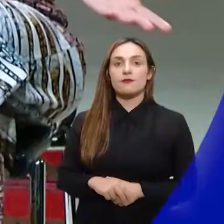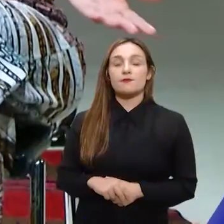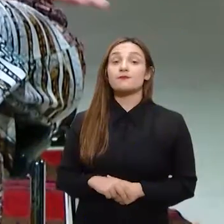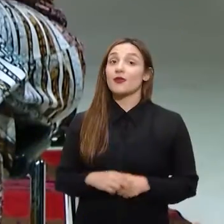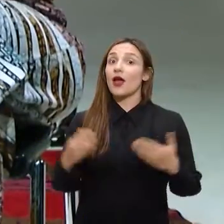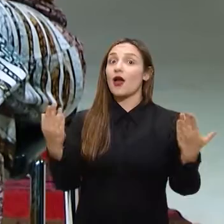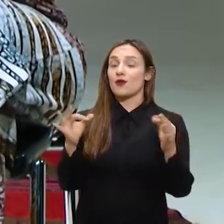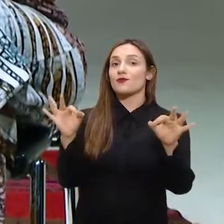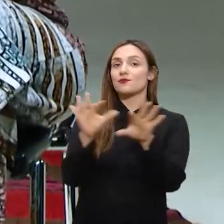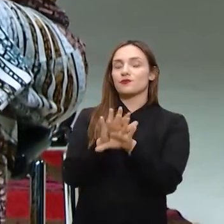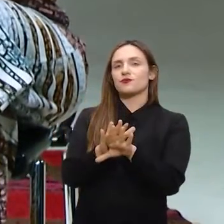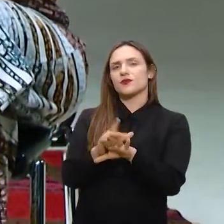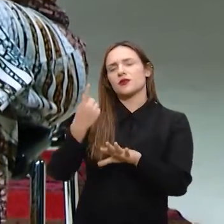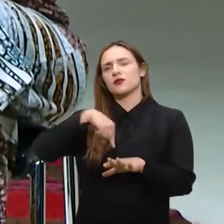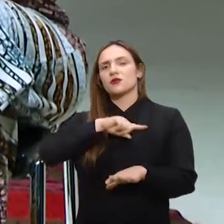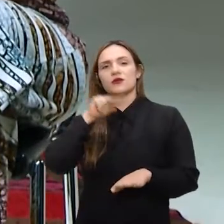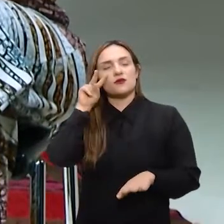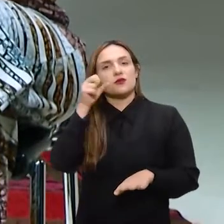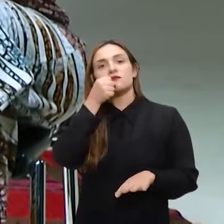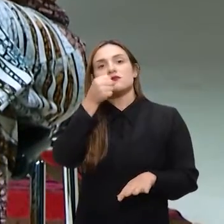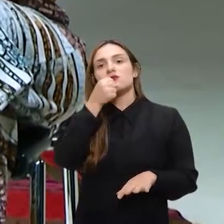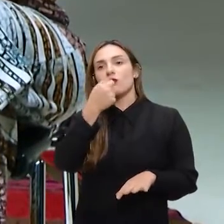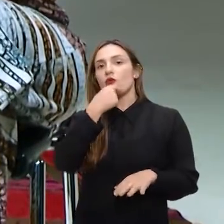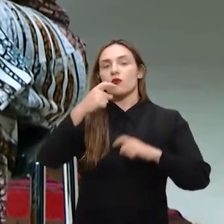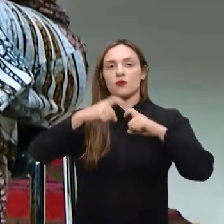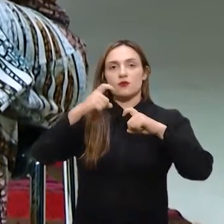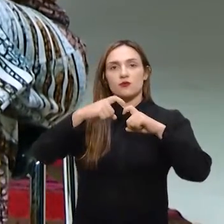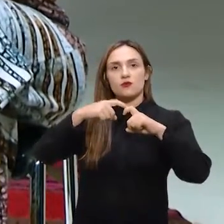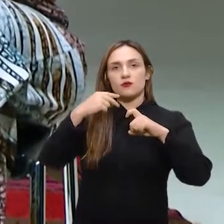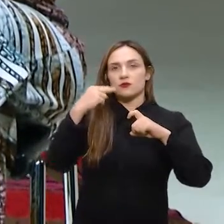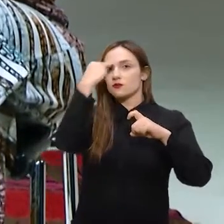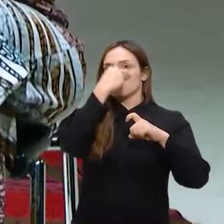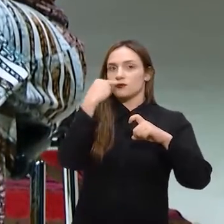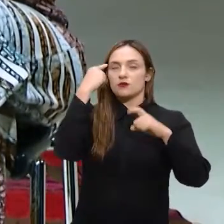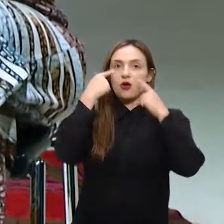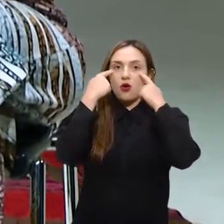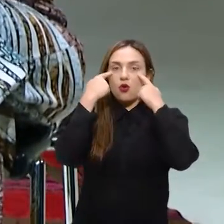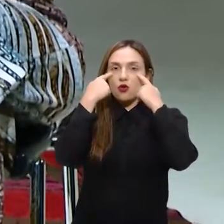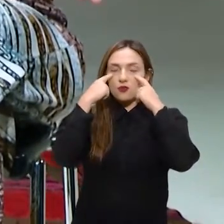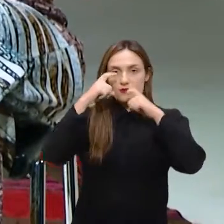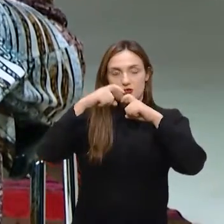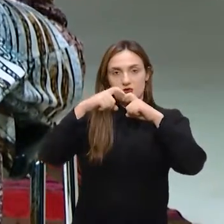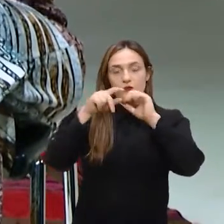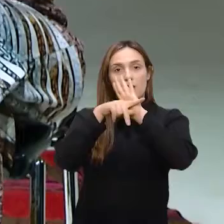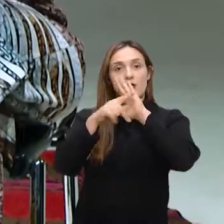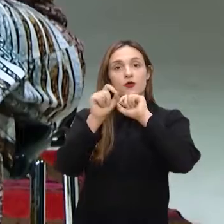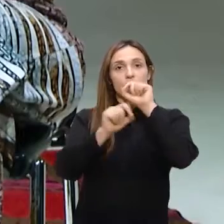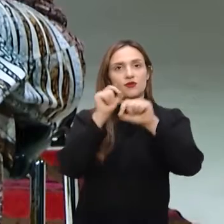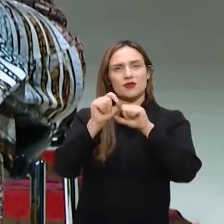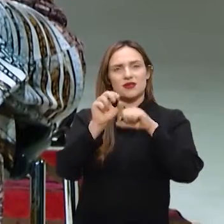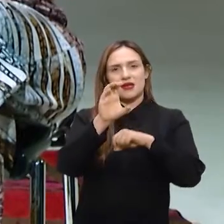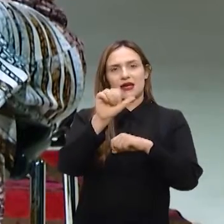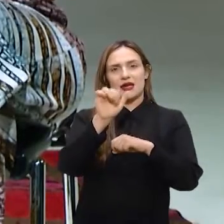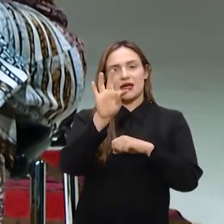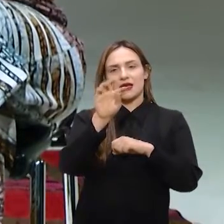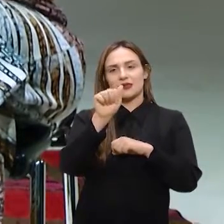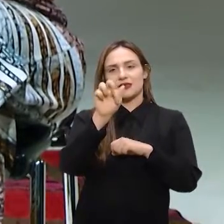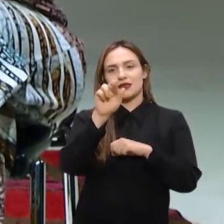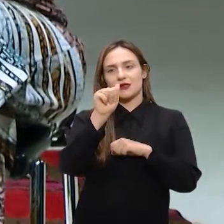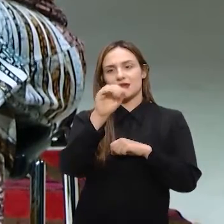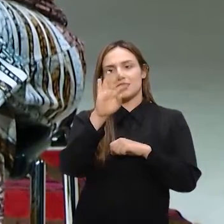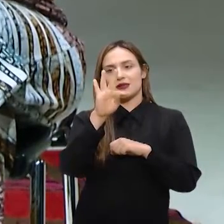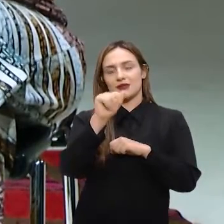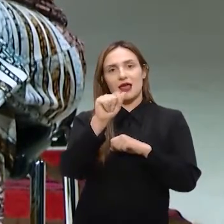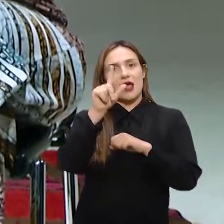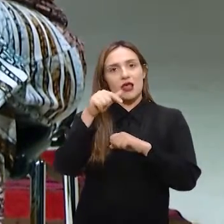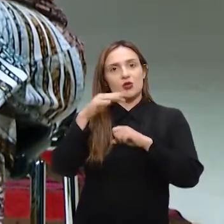para encerrar, vamos rever a entrevista com o oftalmologista Henrique Marini Ferreira. Nesse programa falamos sobre catarata, uma doença